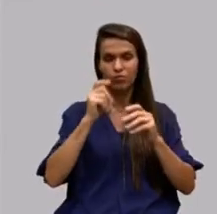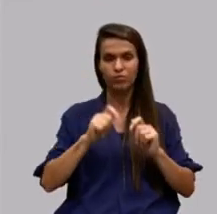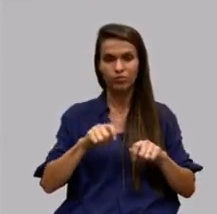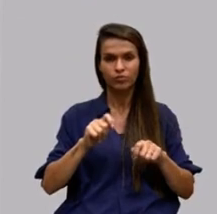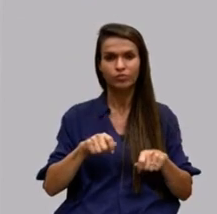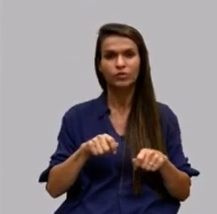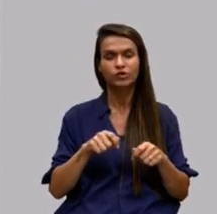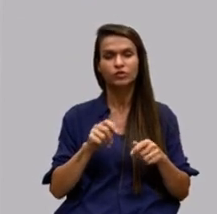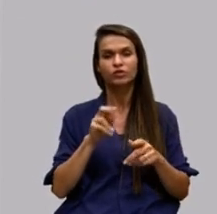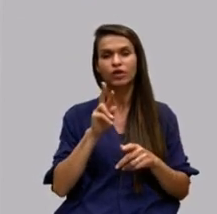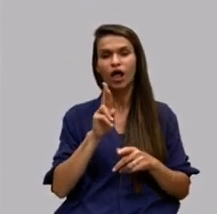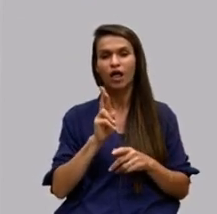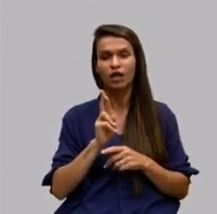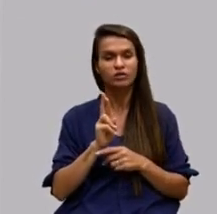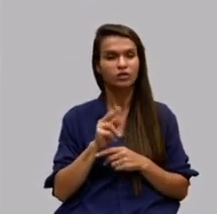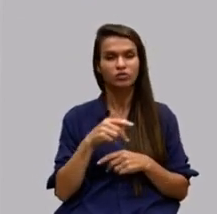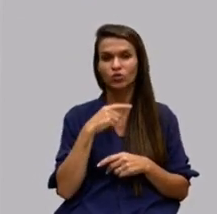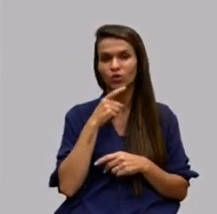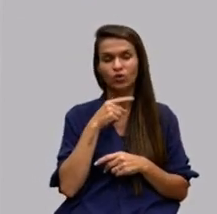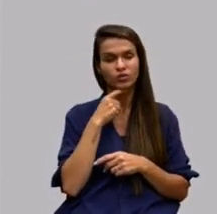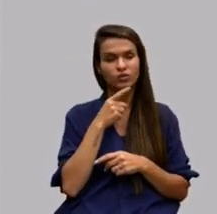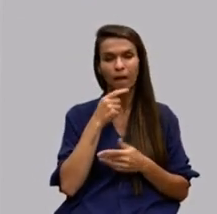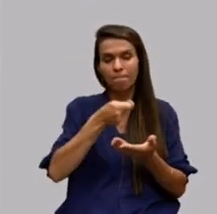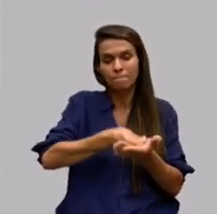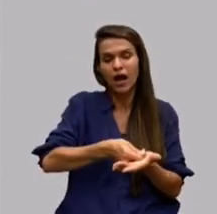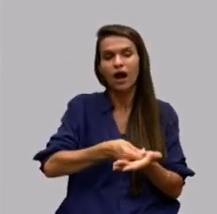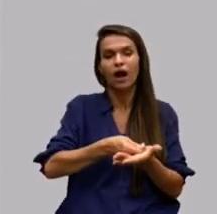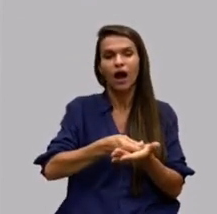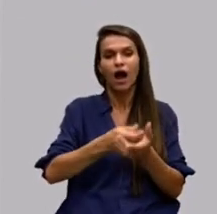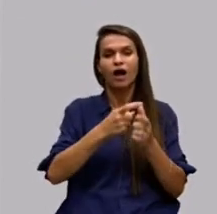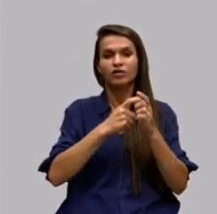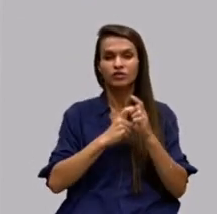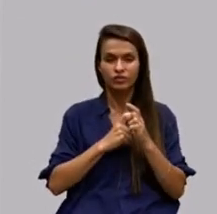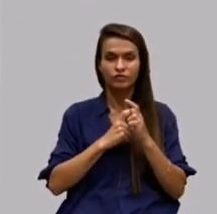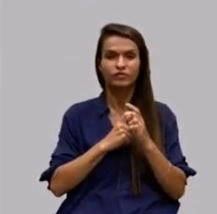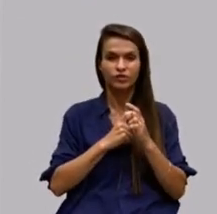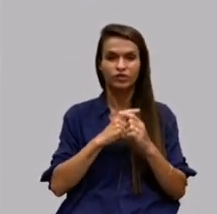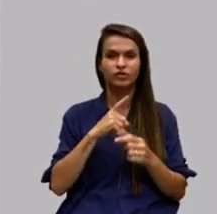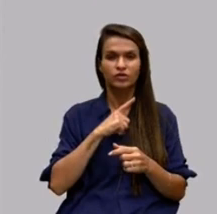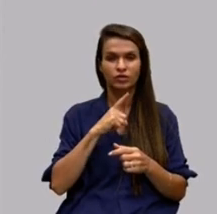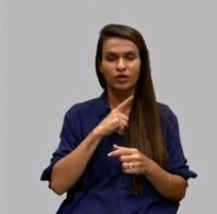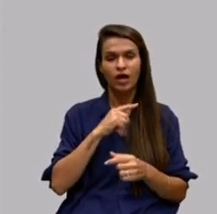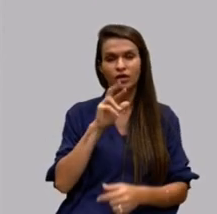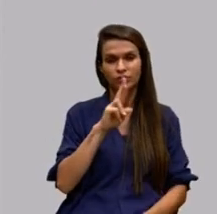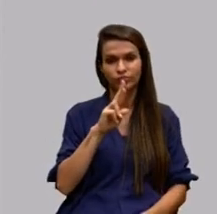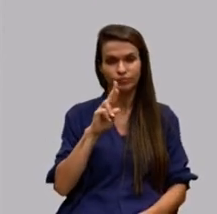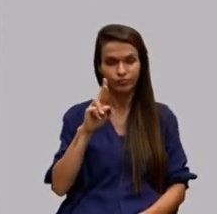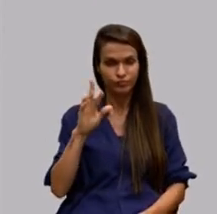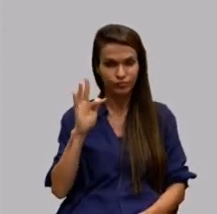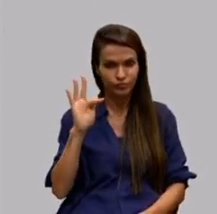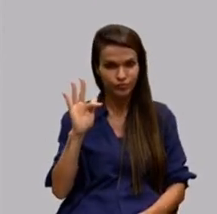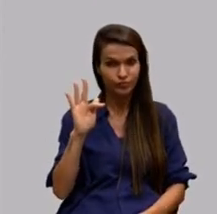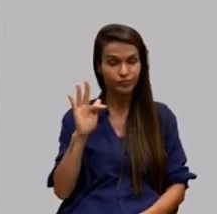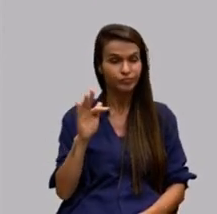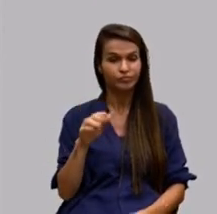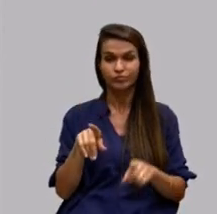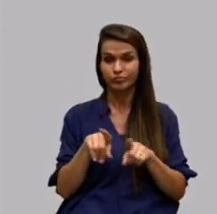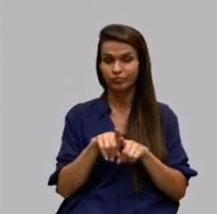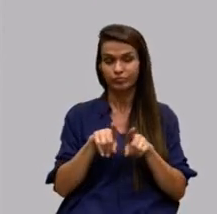receita, não conseguirá pagar a dívida pactuada no regime de recuperação fiscal, além de não